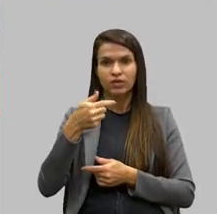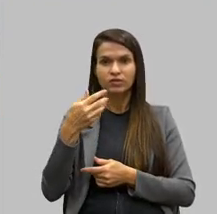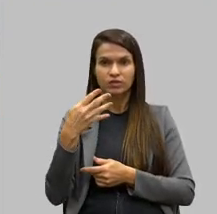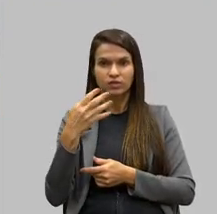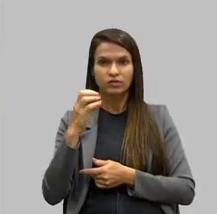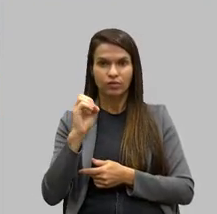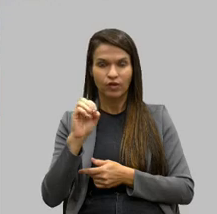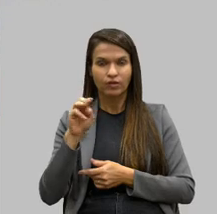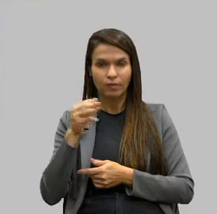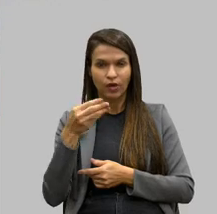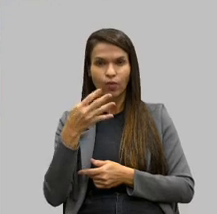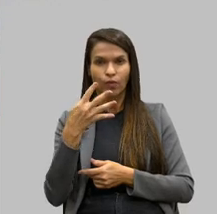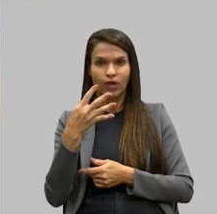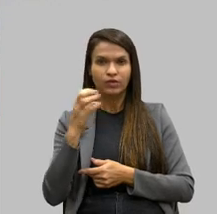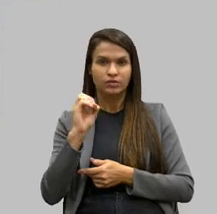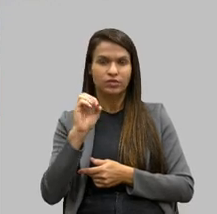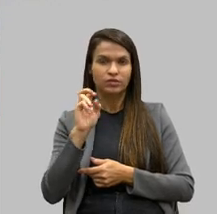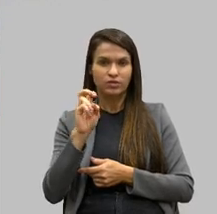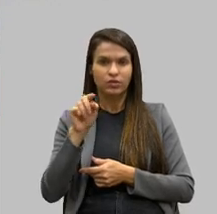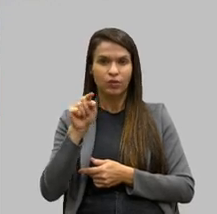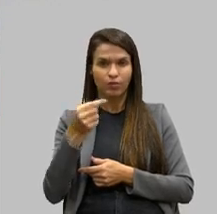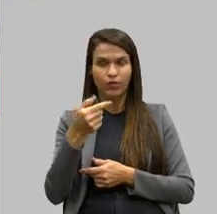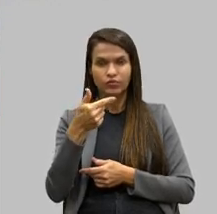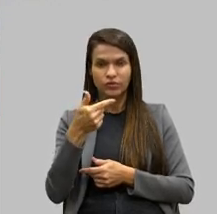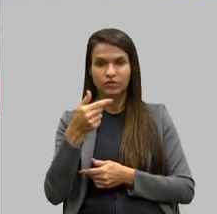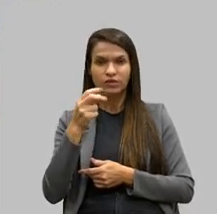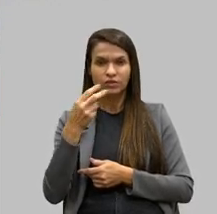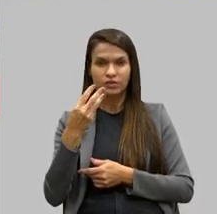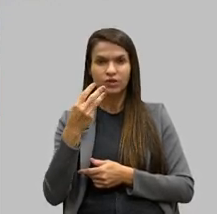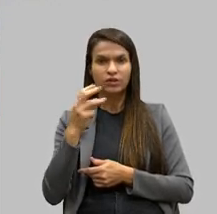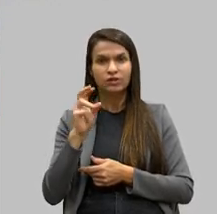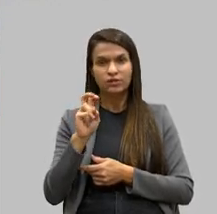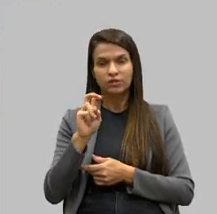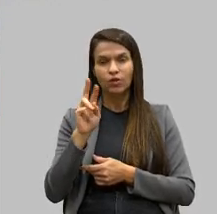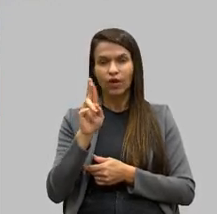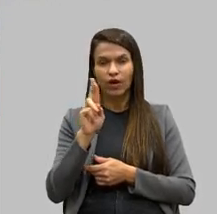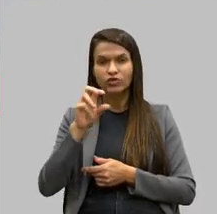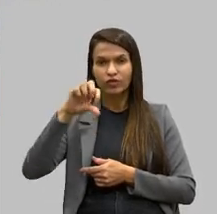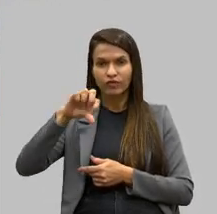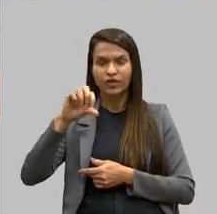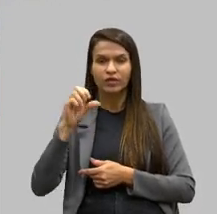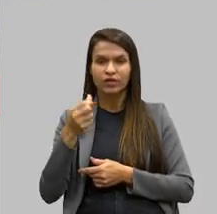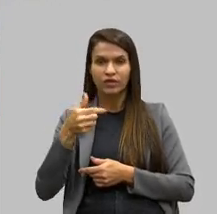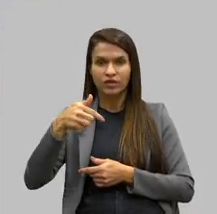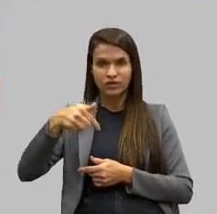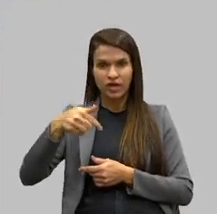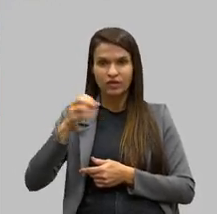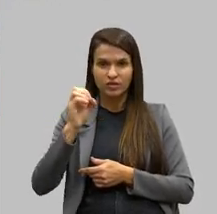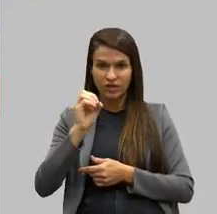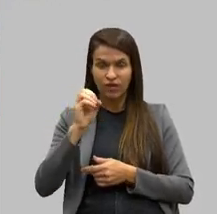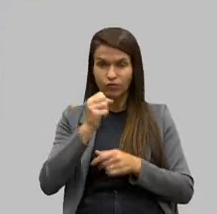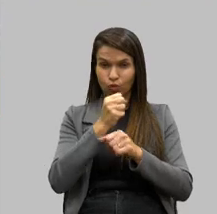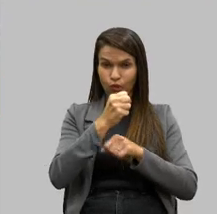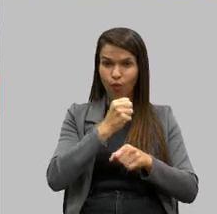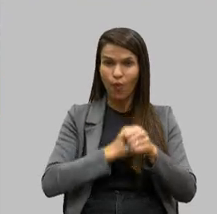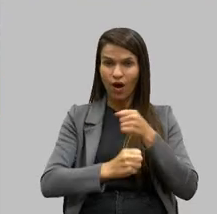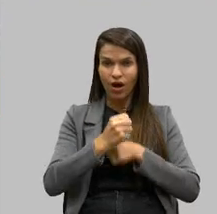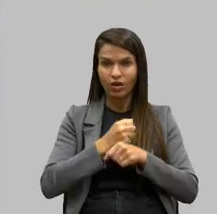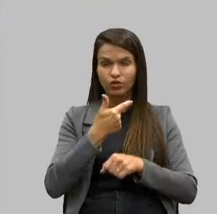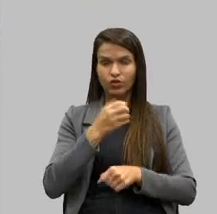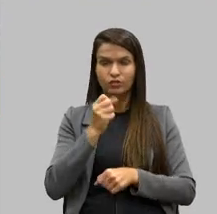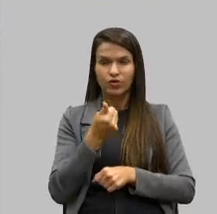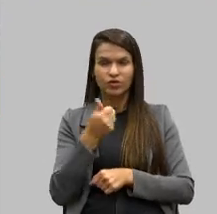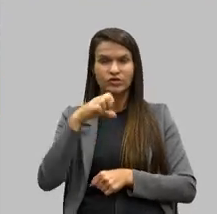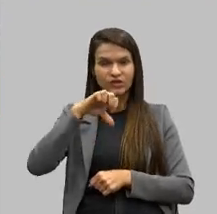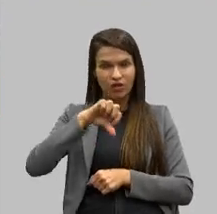R$ 405,235,97 no ano de 2019. Deveria ter investido 25